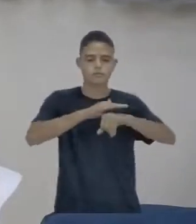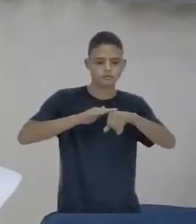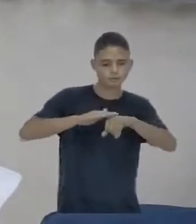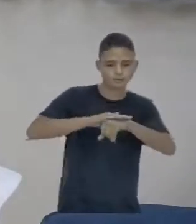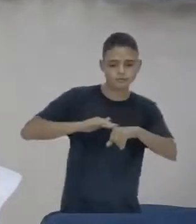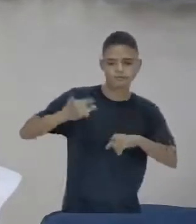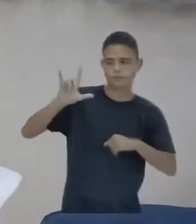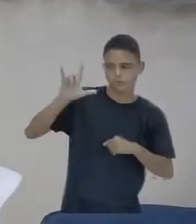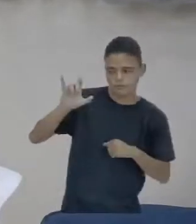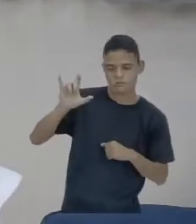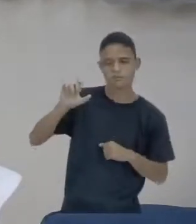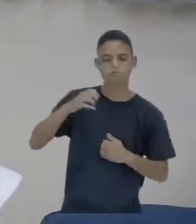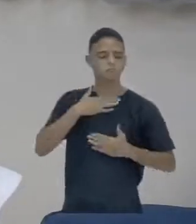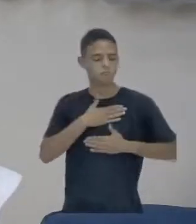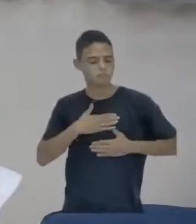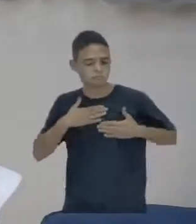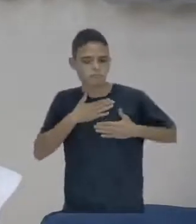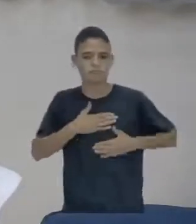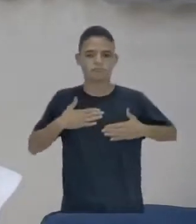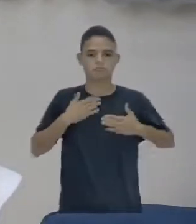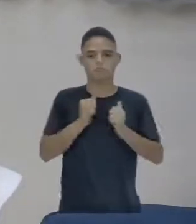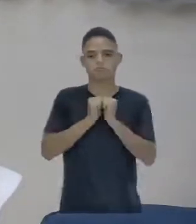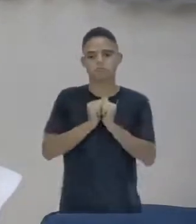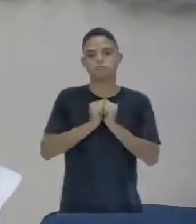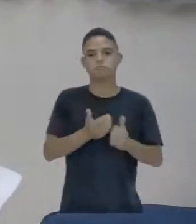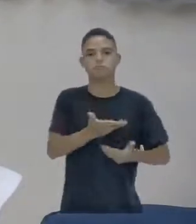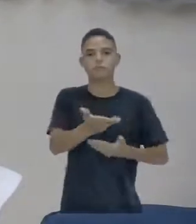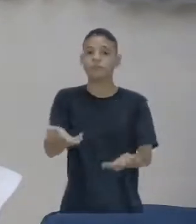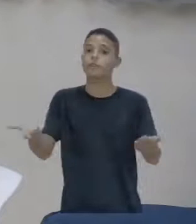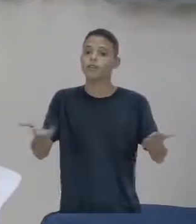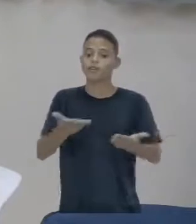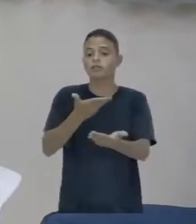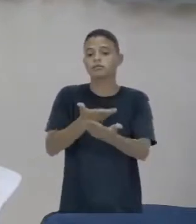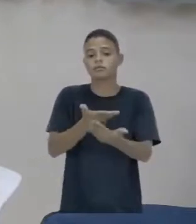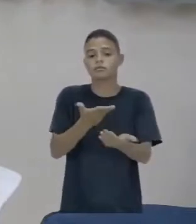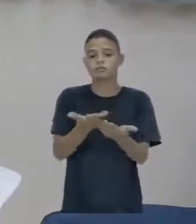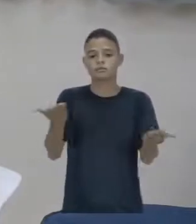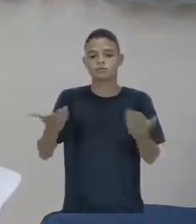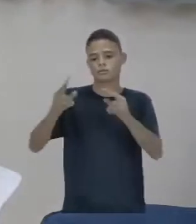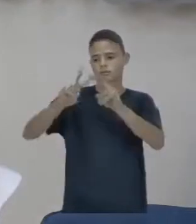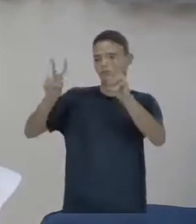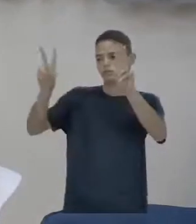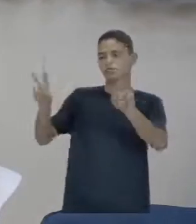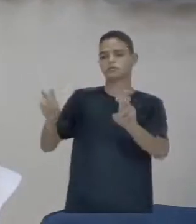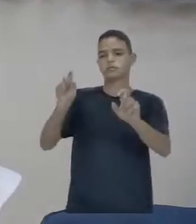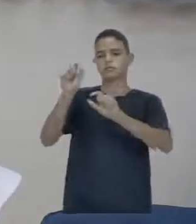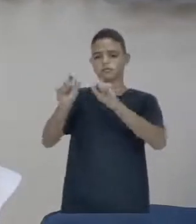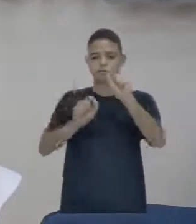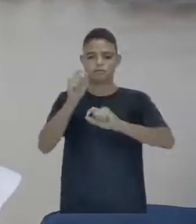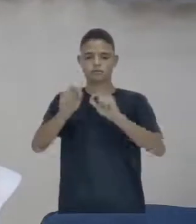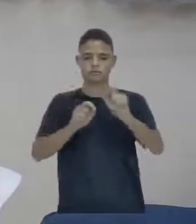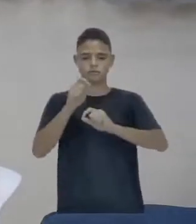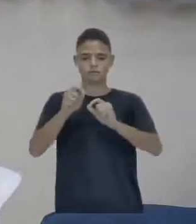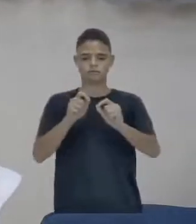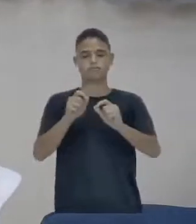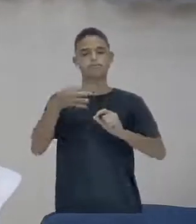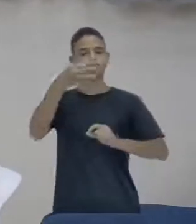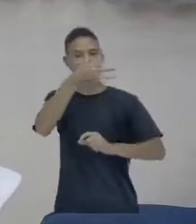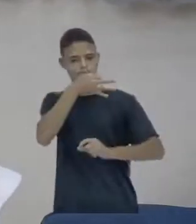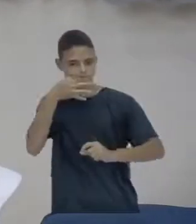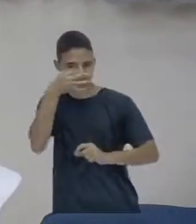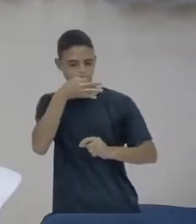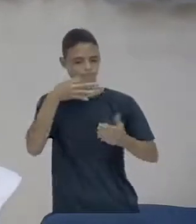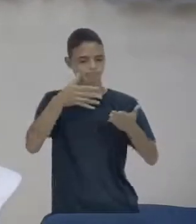já passou por lá e deu um oi pra gente. E vamos de aula hoje porque o tema é artigo de opinião,